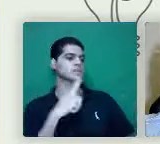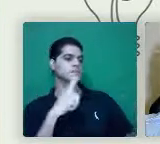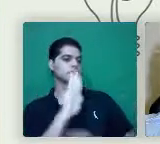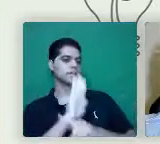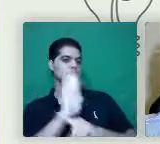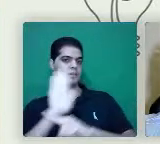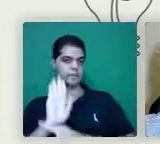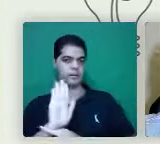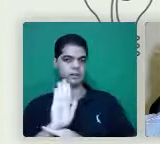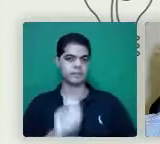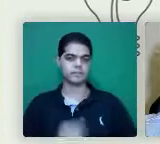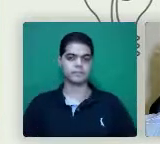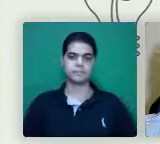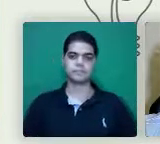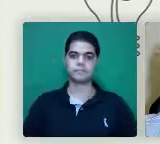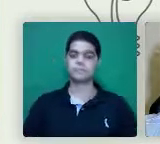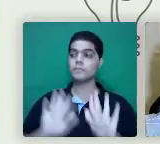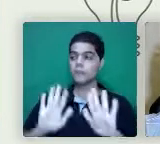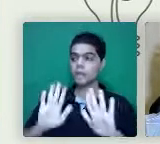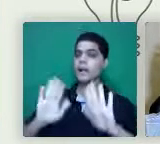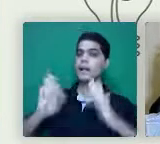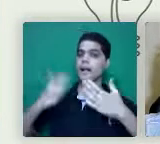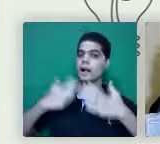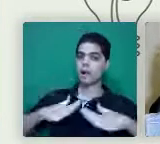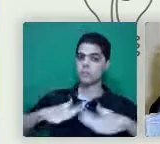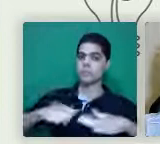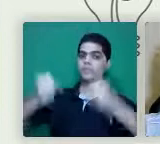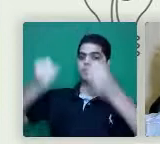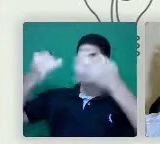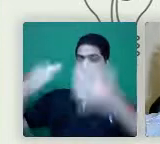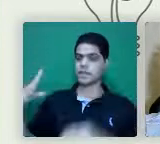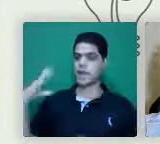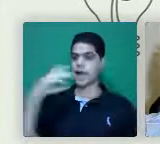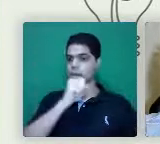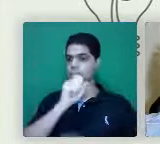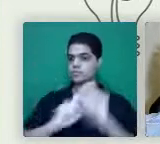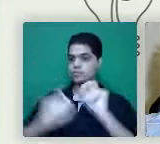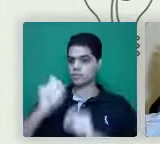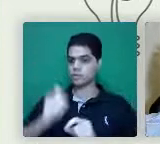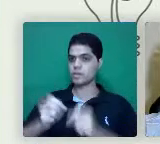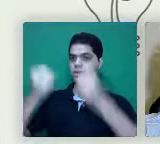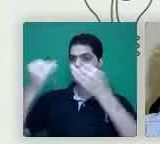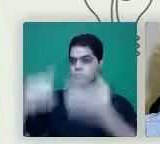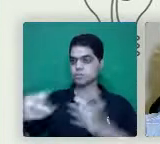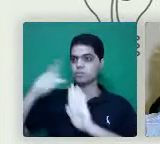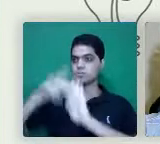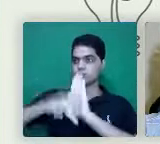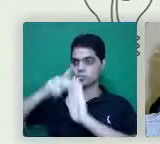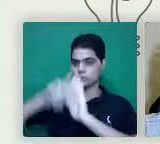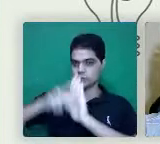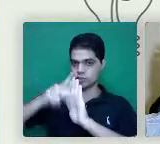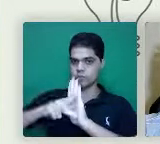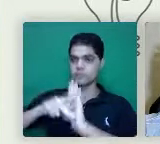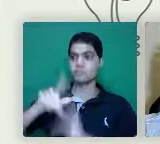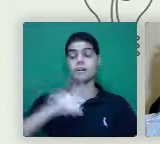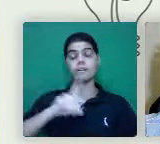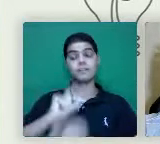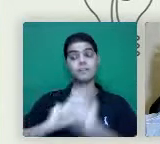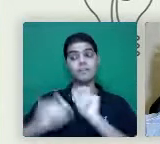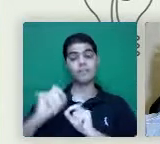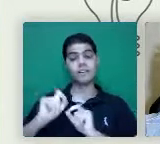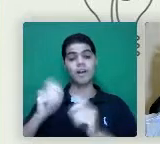meio que rapidinho aqui falando sobre a apresentação, tá? Falando sobre o projeto. Na sequência, a gente vai vir com essas dúvidas bem, bem pontuais, vendo ali com